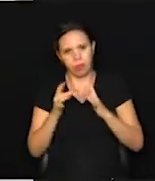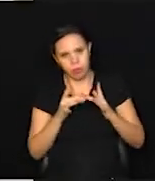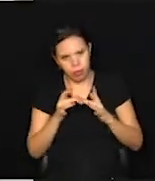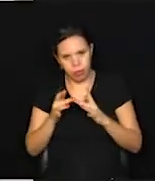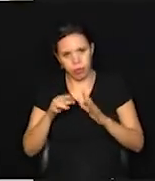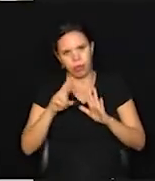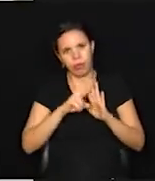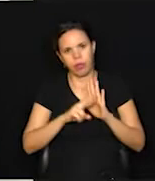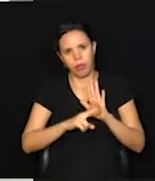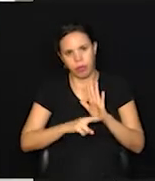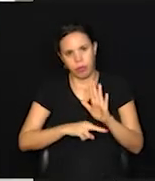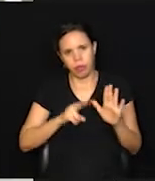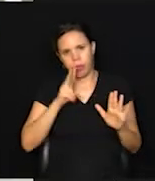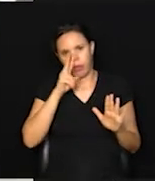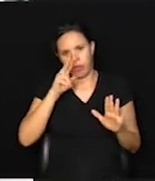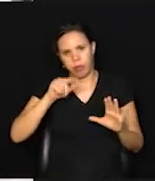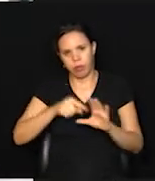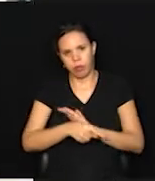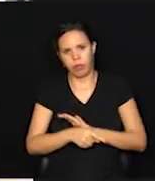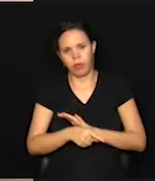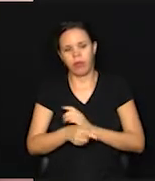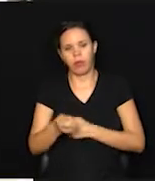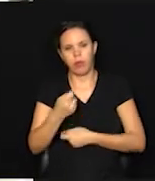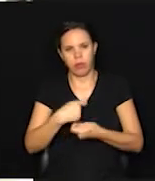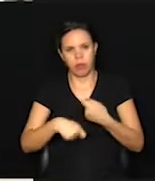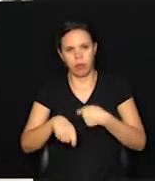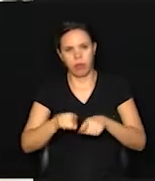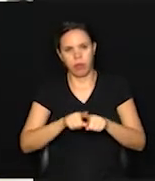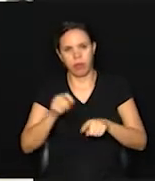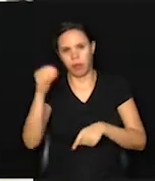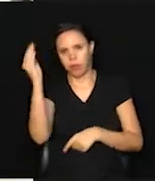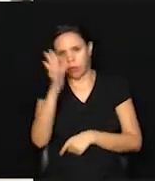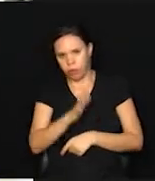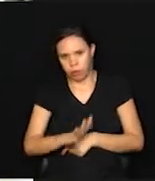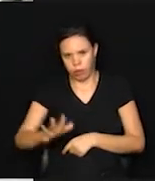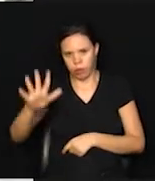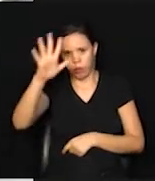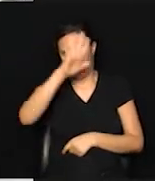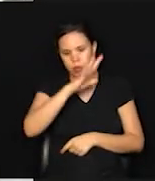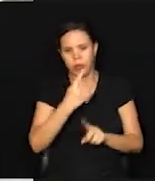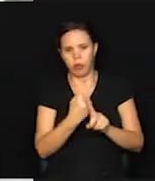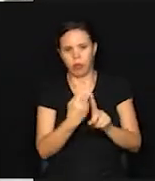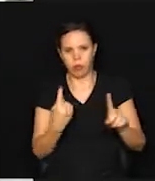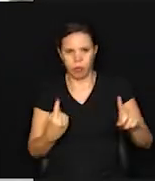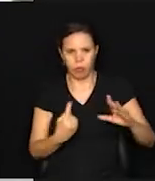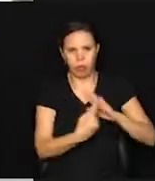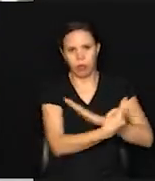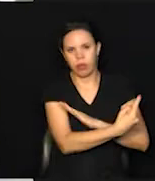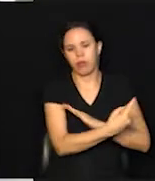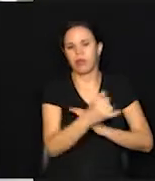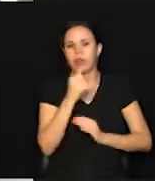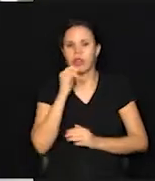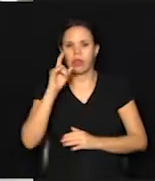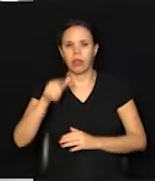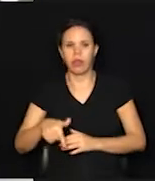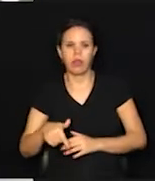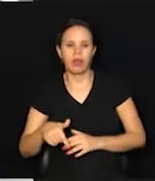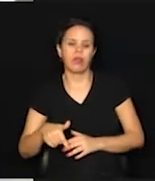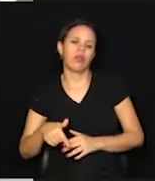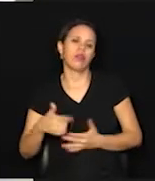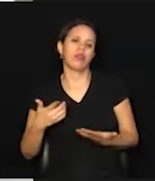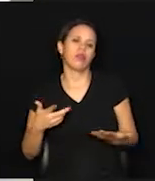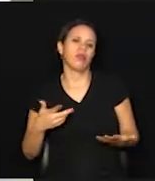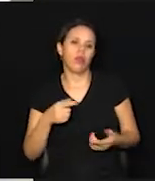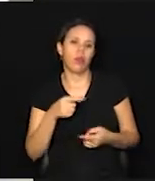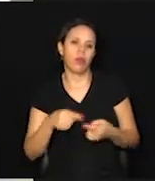medidas mais intensivas e coordenadas a partir do âmbito nacional de isolamento social, um boicote, na verdade, às medidas de isolamento